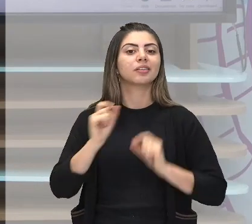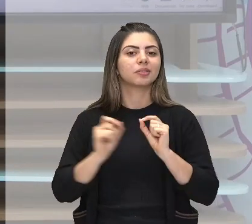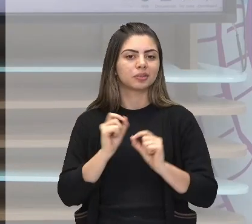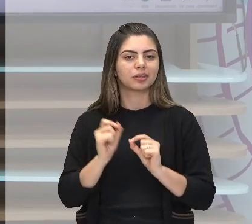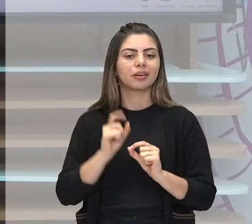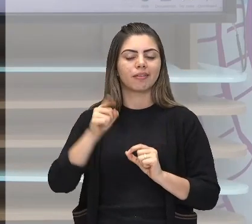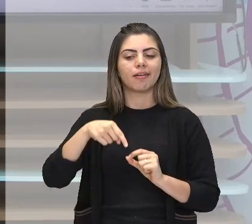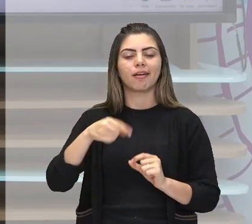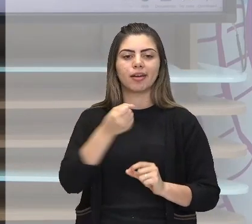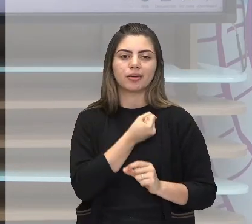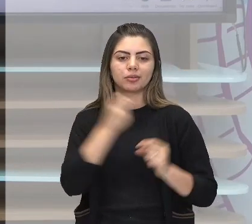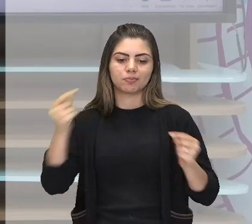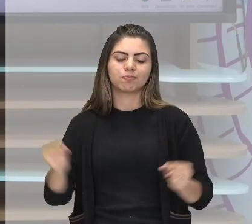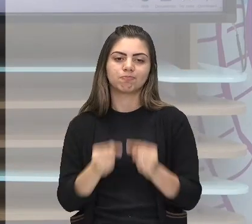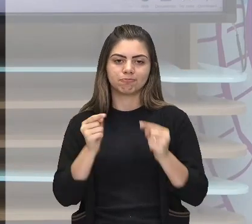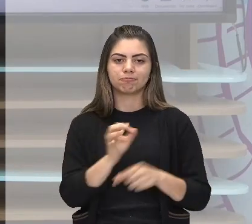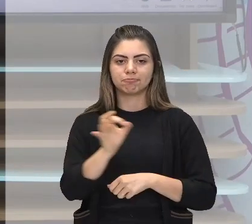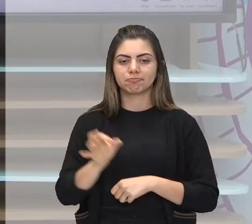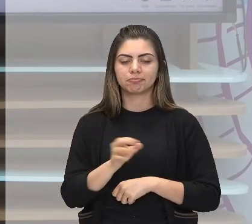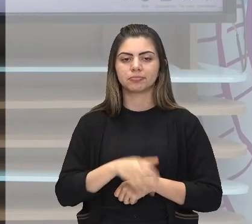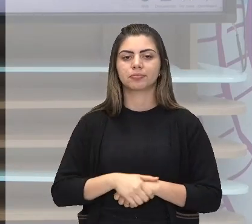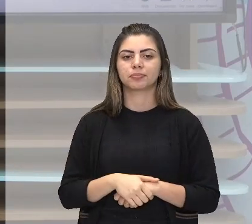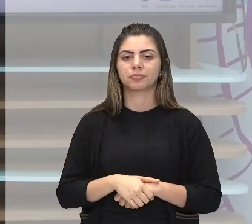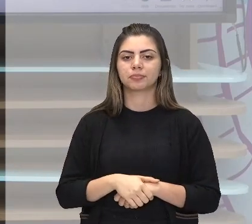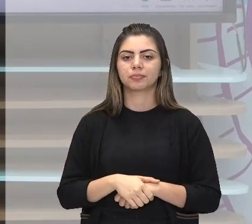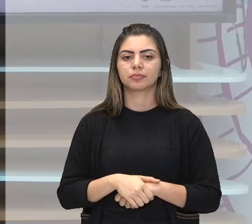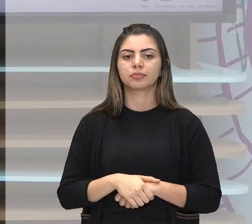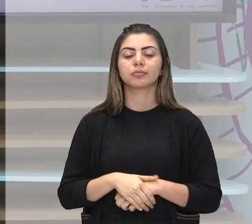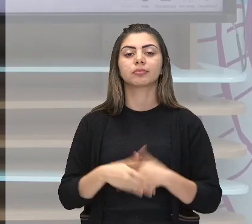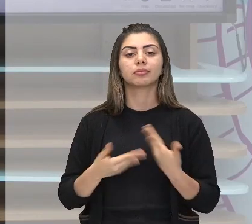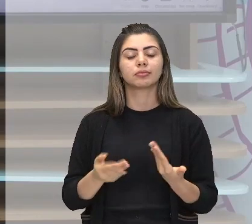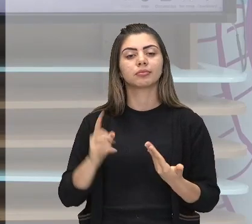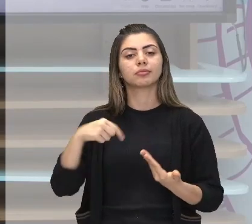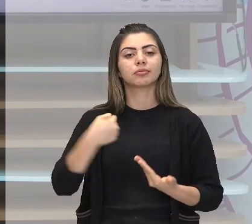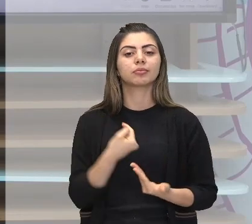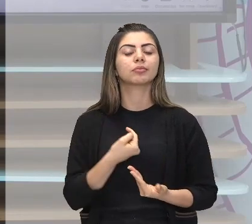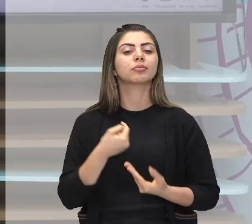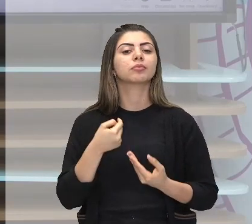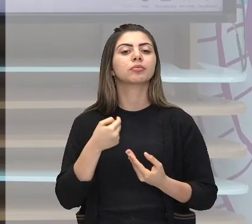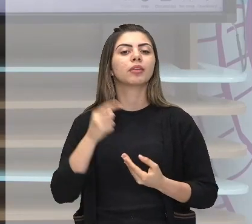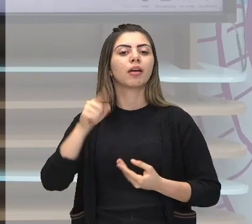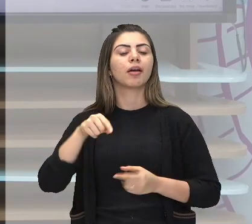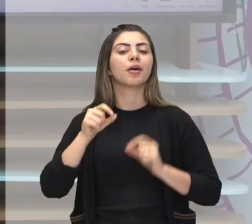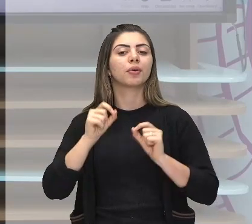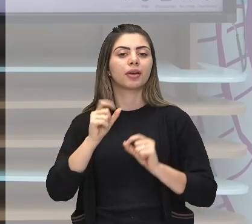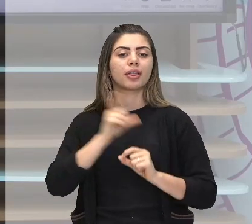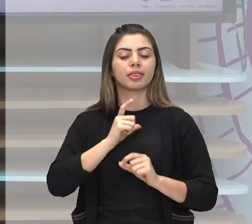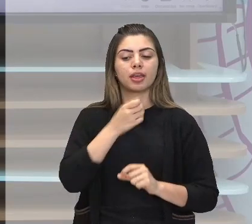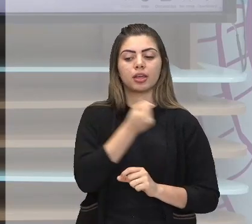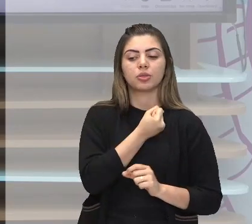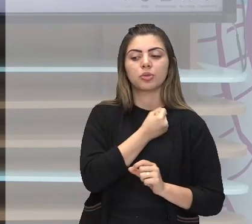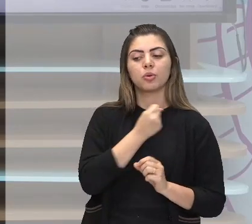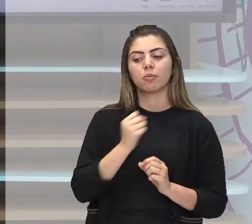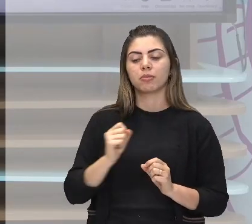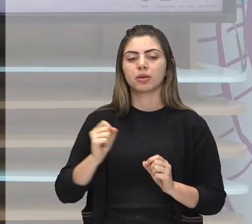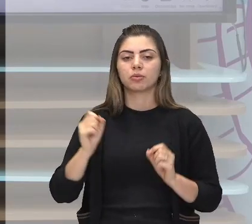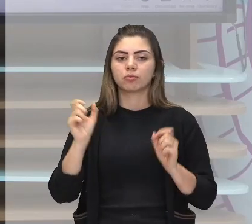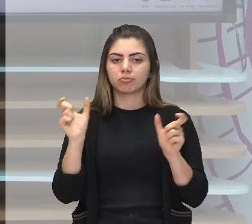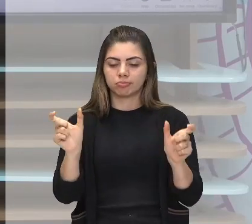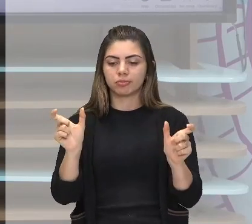aumento, certo? Então, olha, estamos diante de duas grandezas